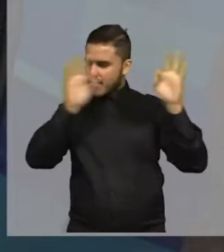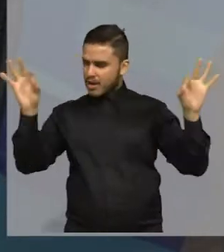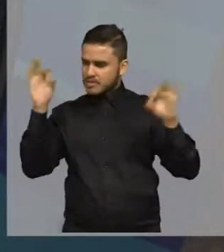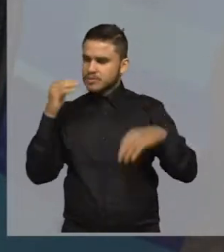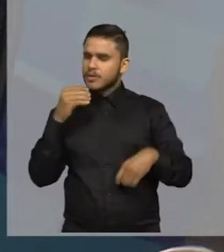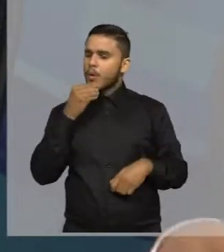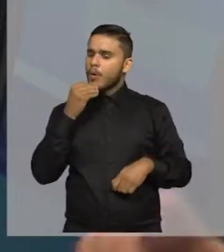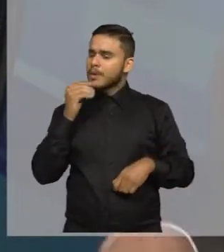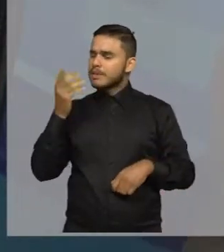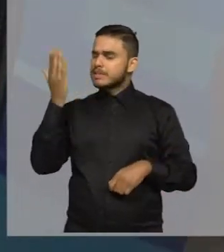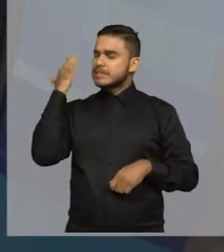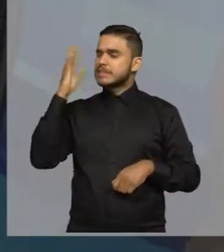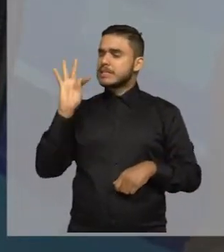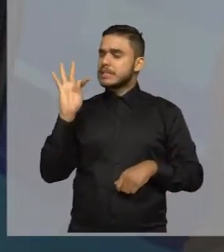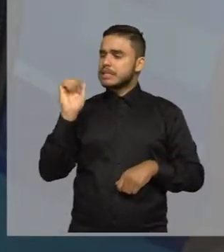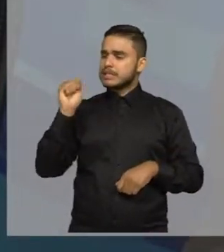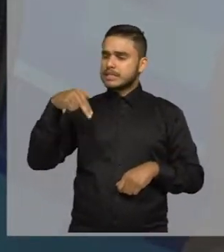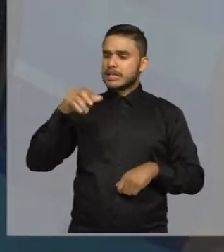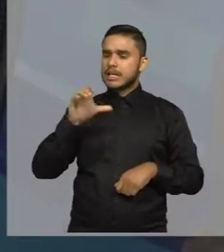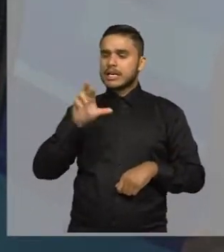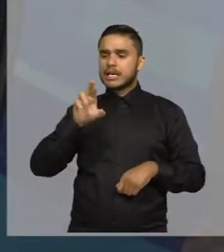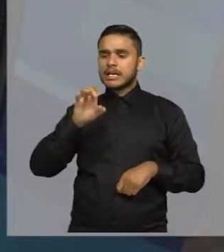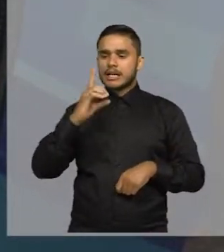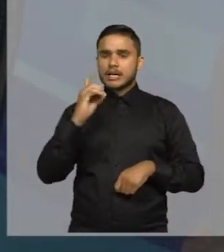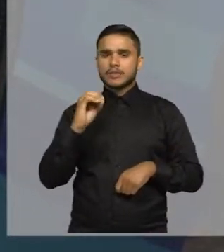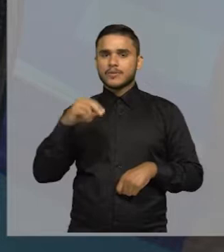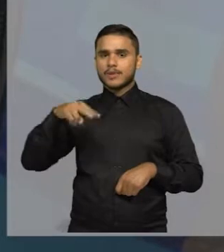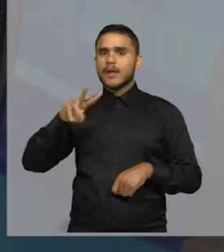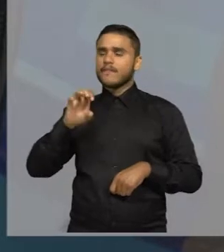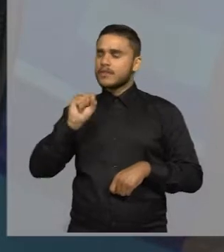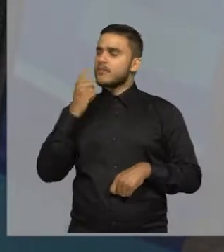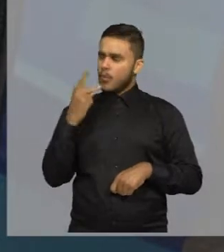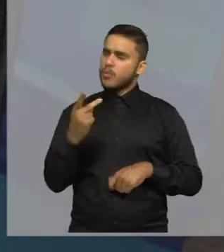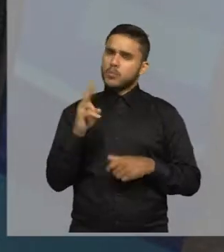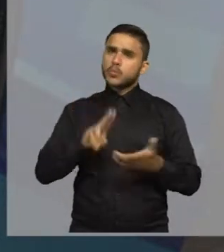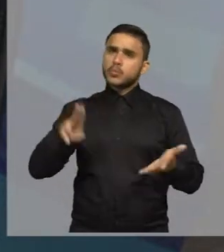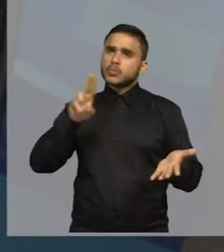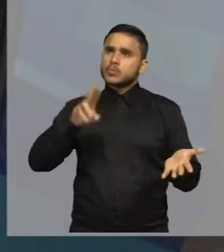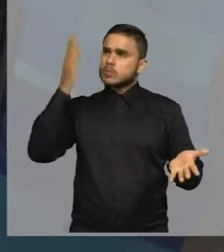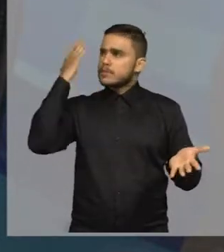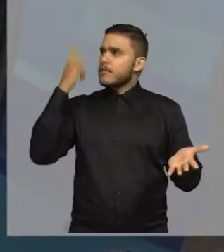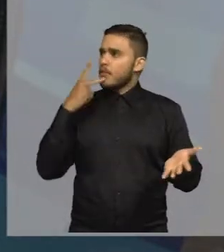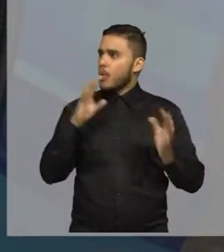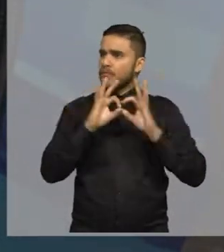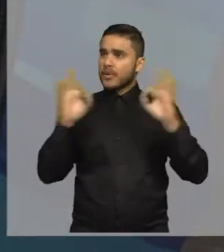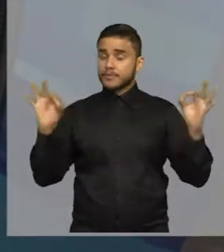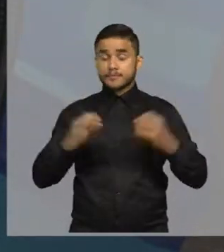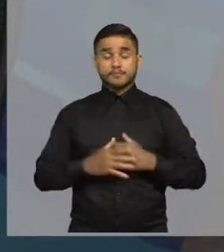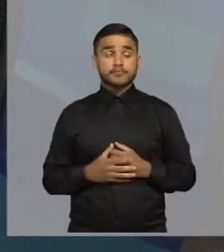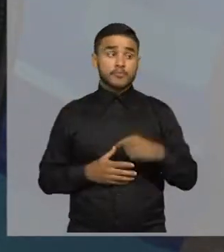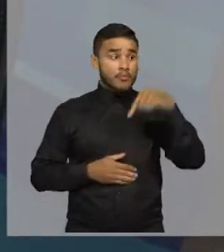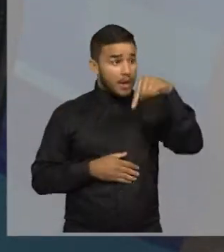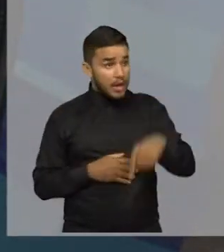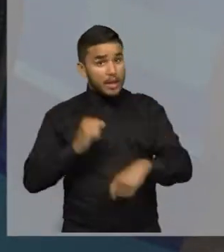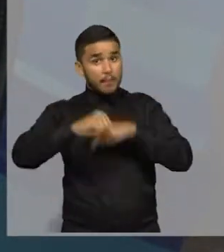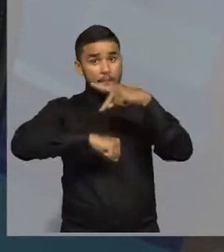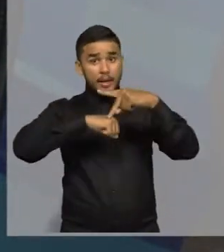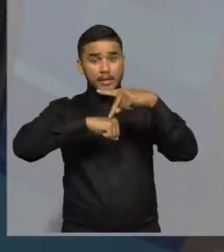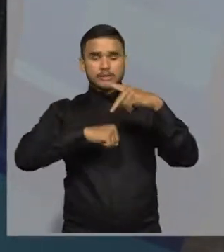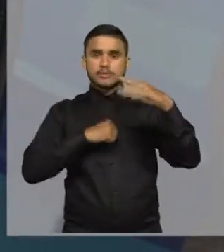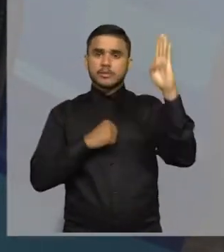porque a situação internacional não é para isso, não há essa situação. Não existe no